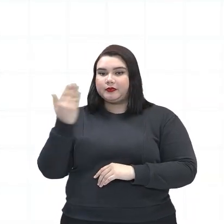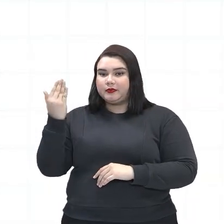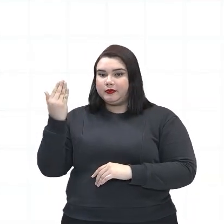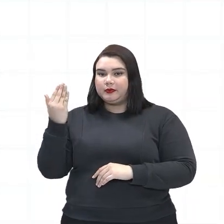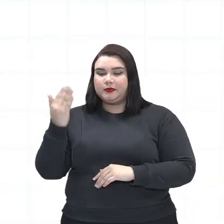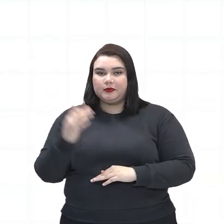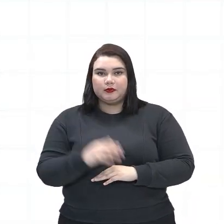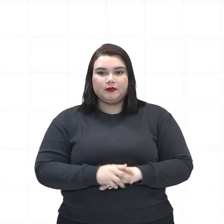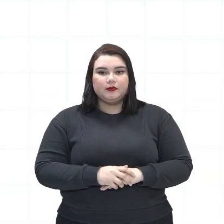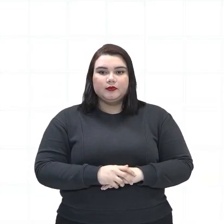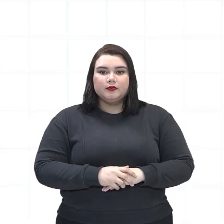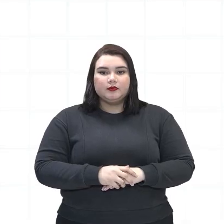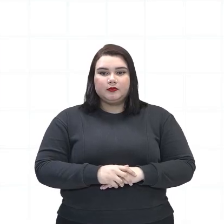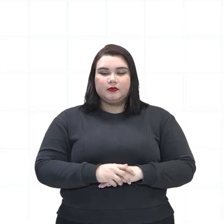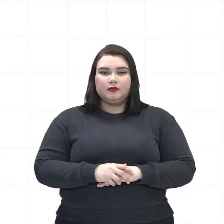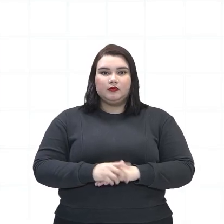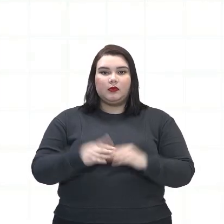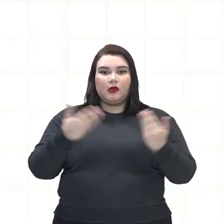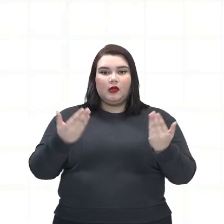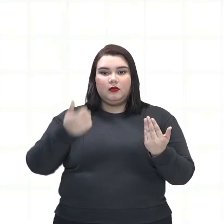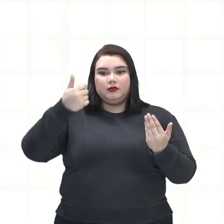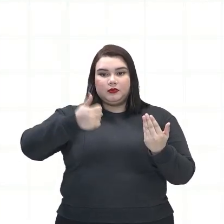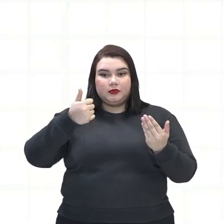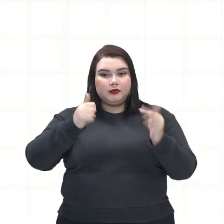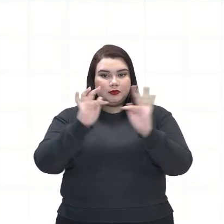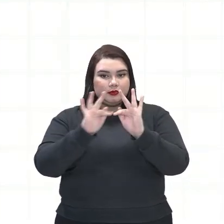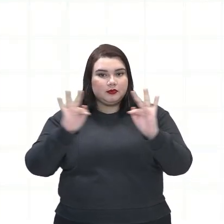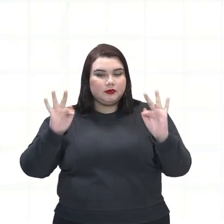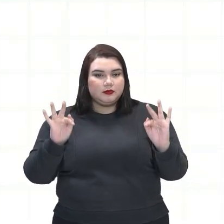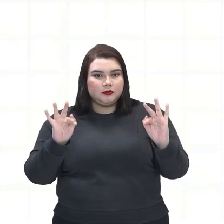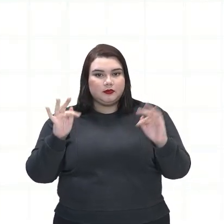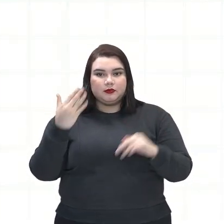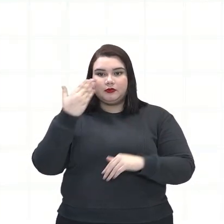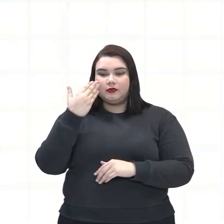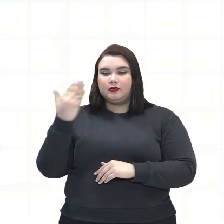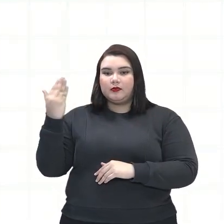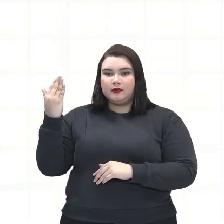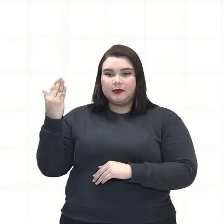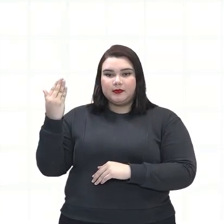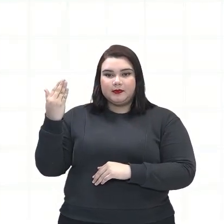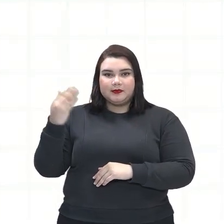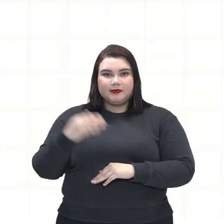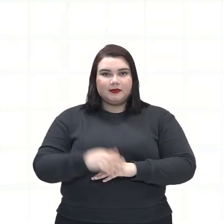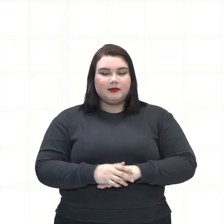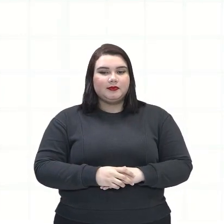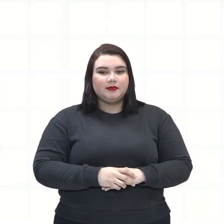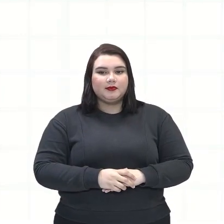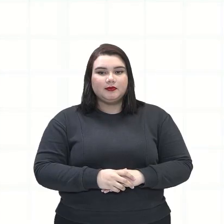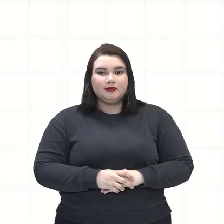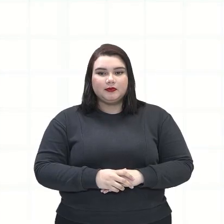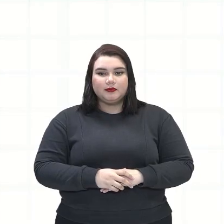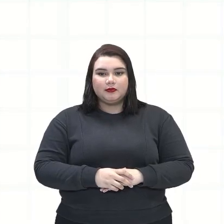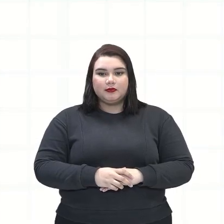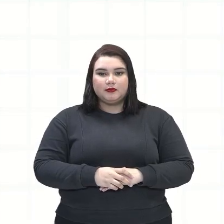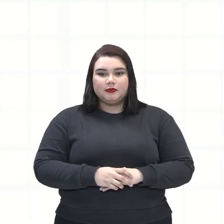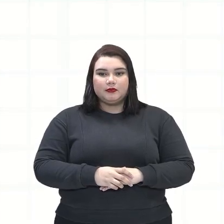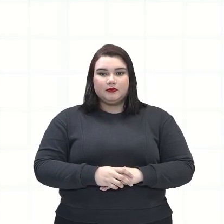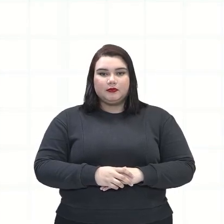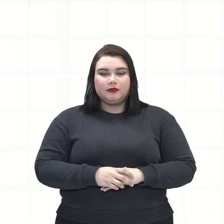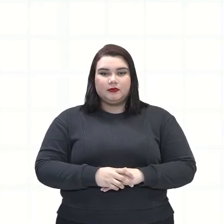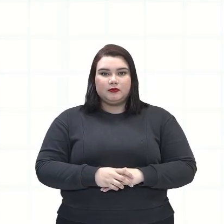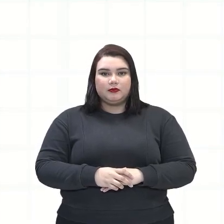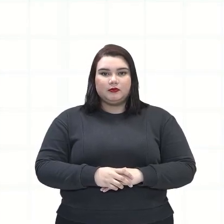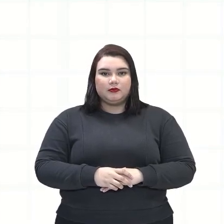Então, aqui nós temos a primeira frase. What's in your bag, Potira? What's in your